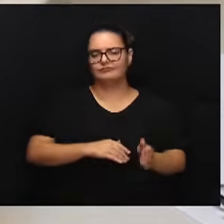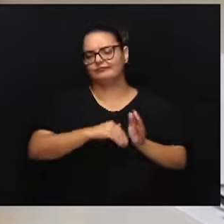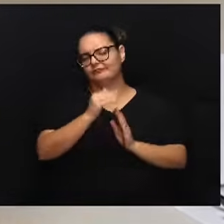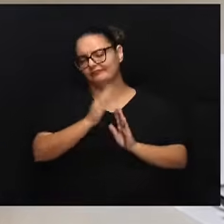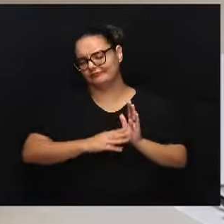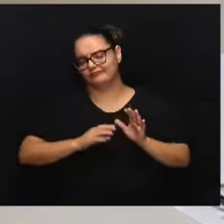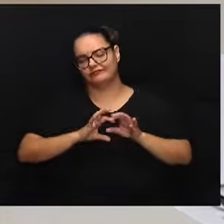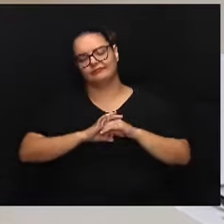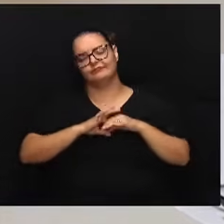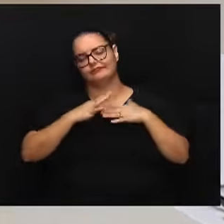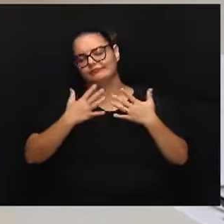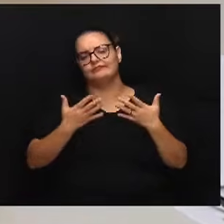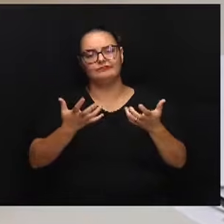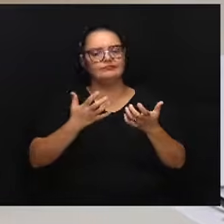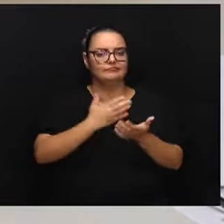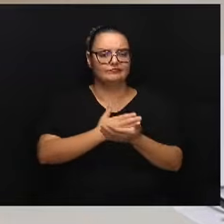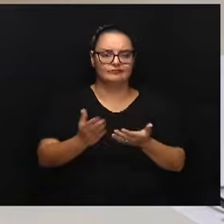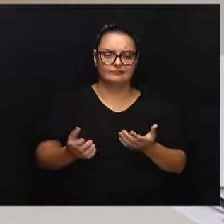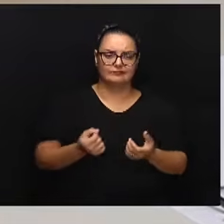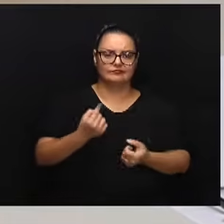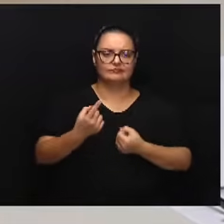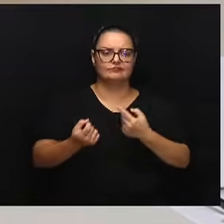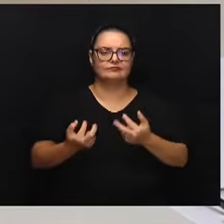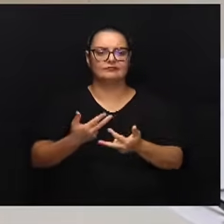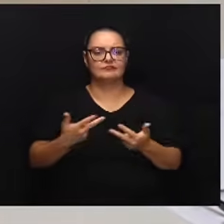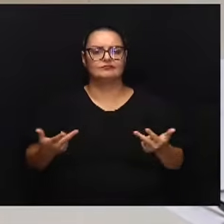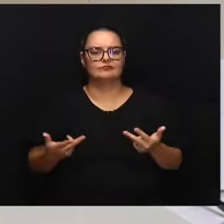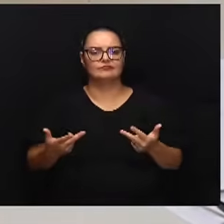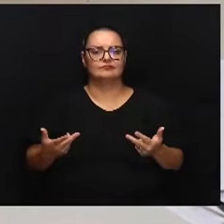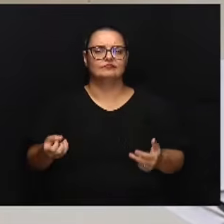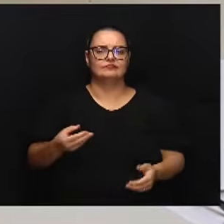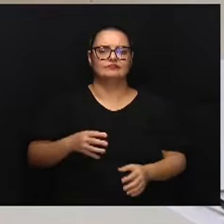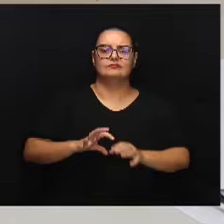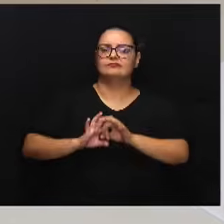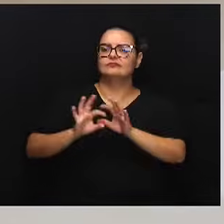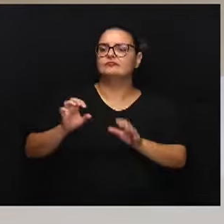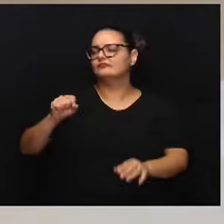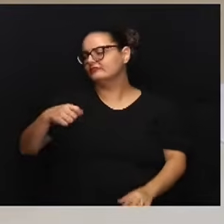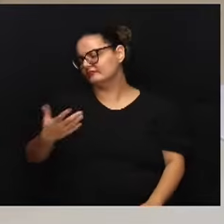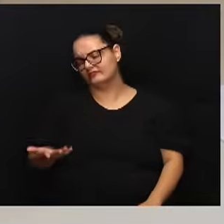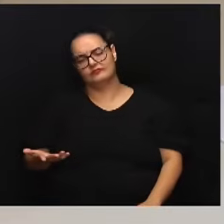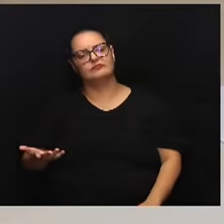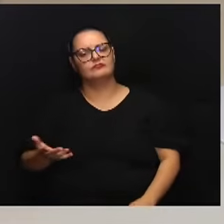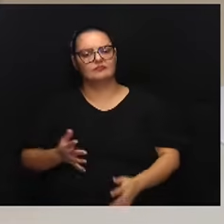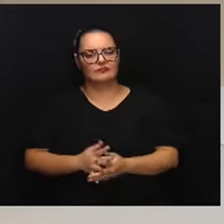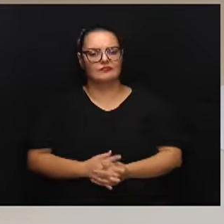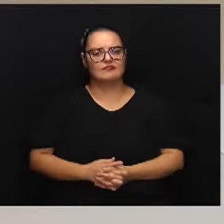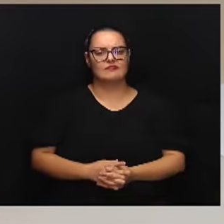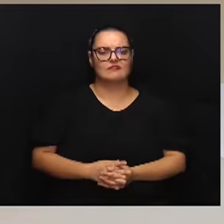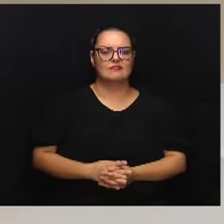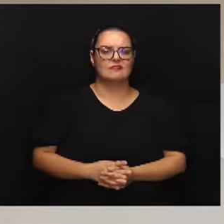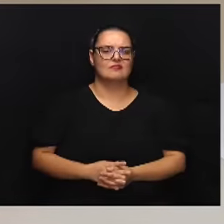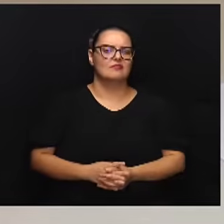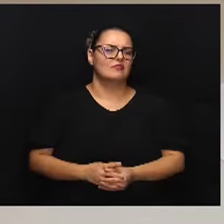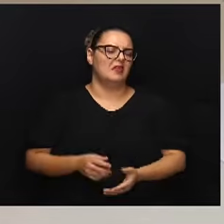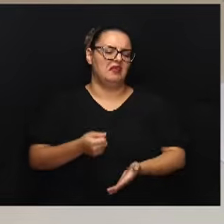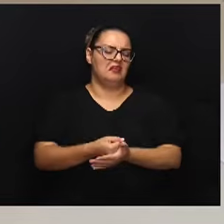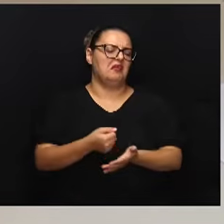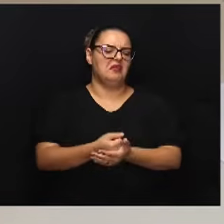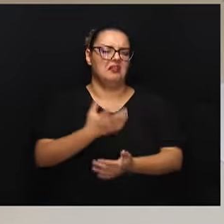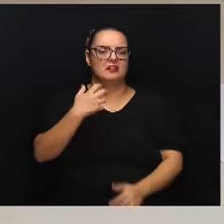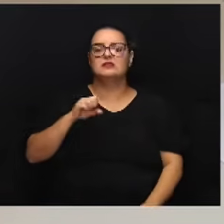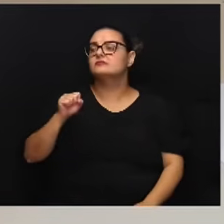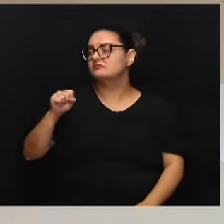tela, quer começar a fazer algo novo, se permita. Sim, não A vida tenha não medo. não se leve tão a sério.